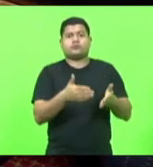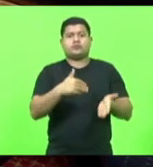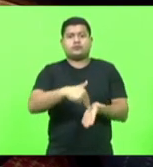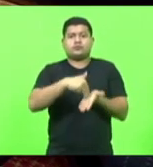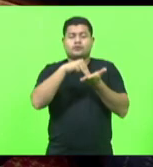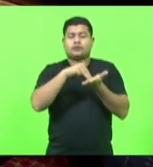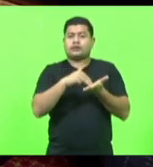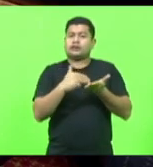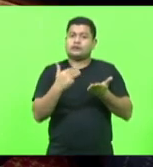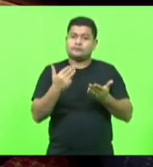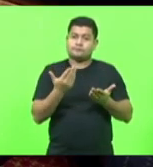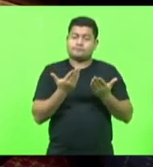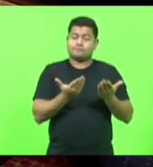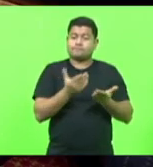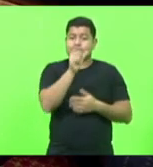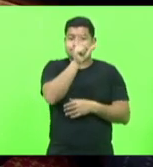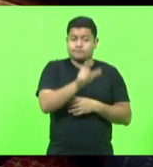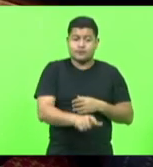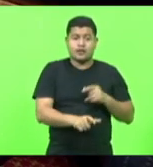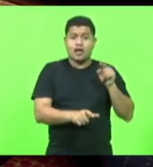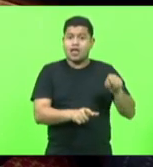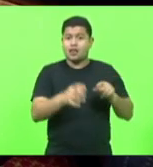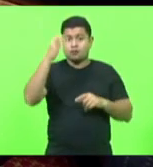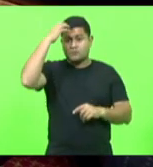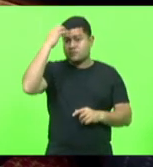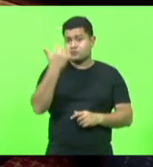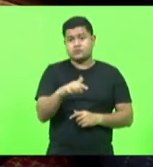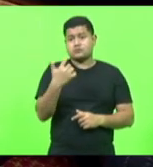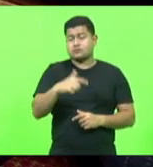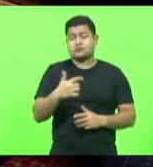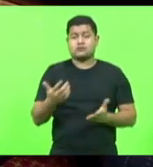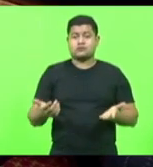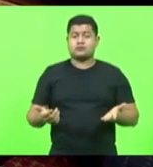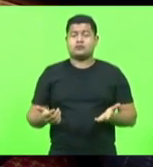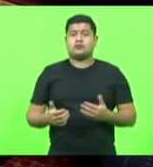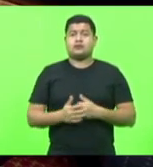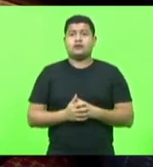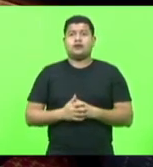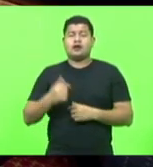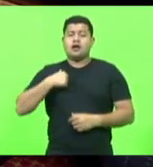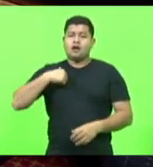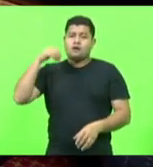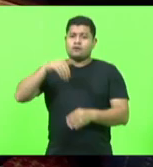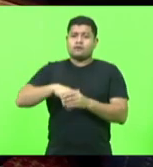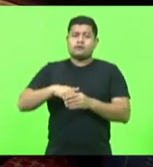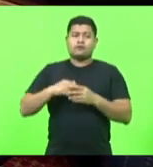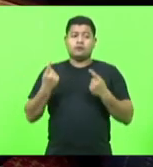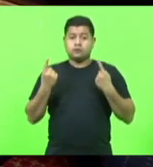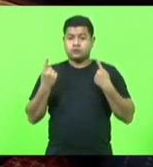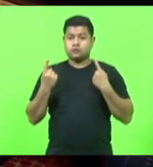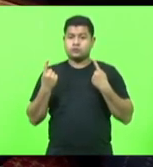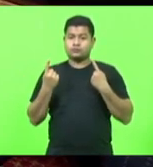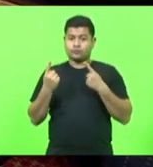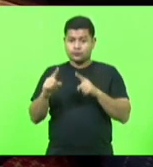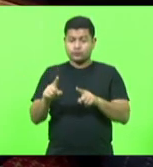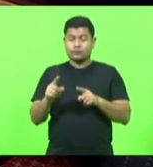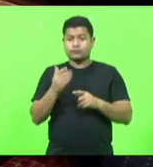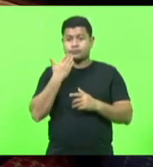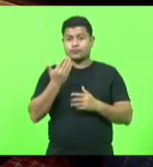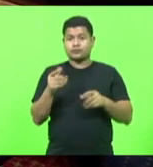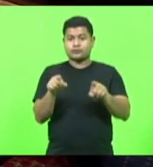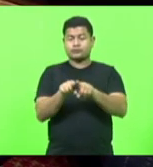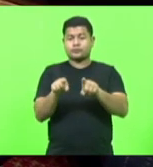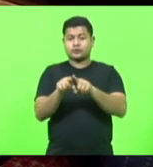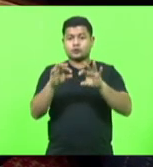está direcionada para quem não tem essa responsabilidade. Então, voto contrário e peço também o voto dos companheiros